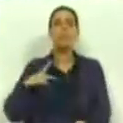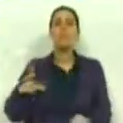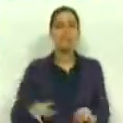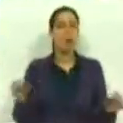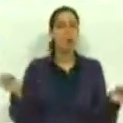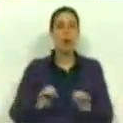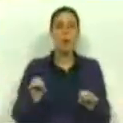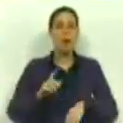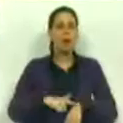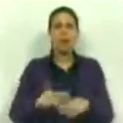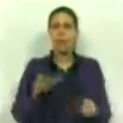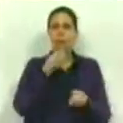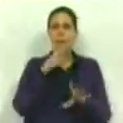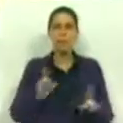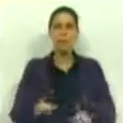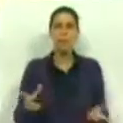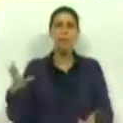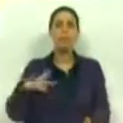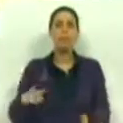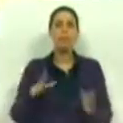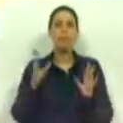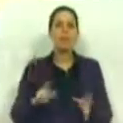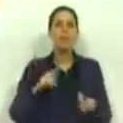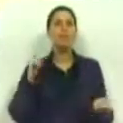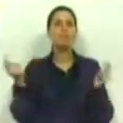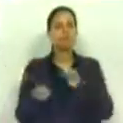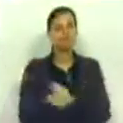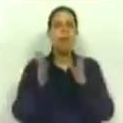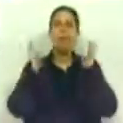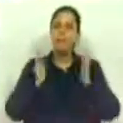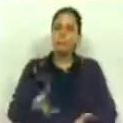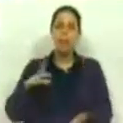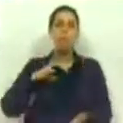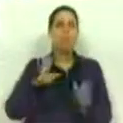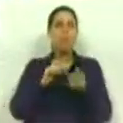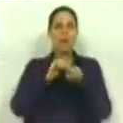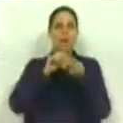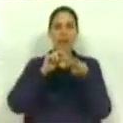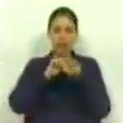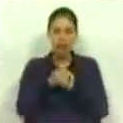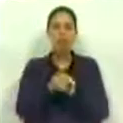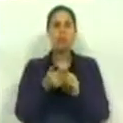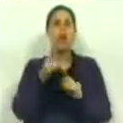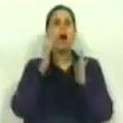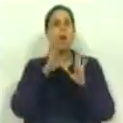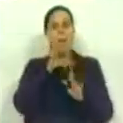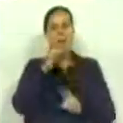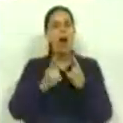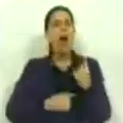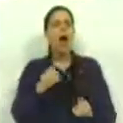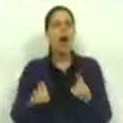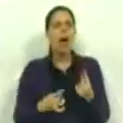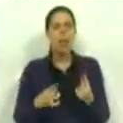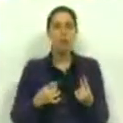Portugal não tem tempo a perder. Portugal tem que se reformar e Portugal tem que se transformar. Pode haver